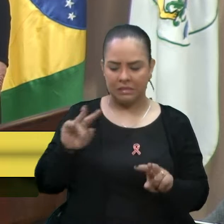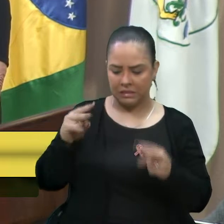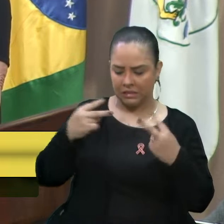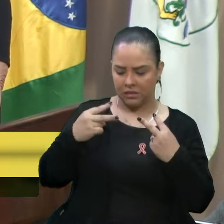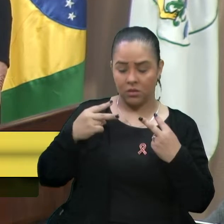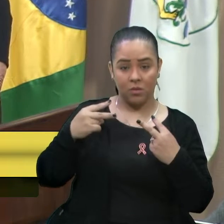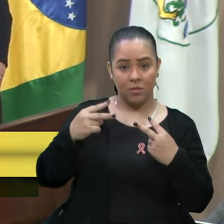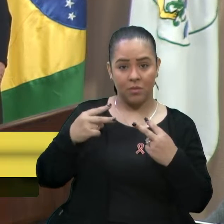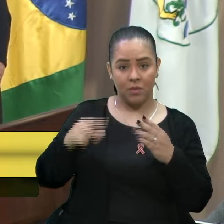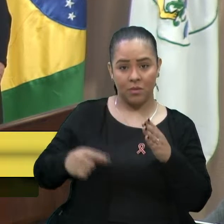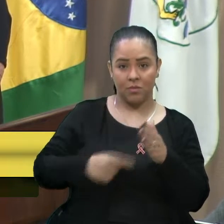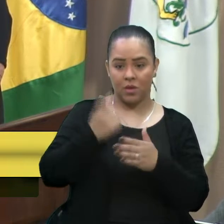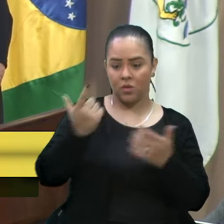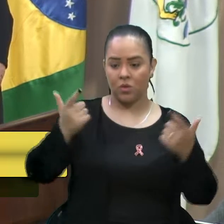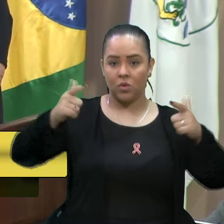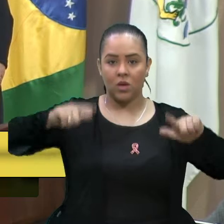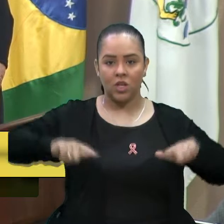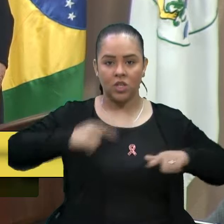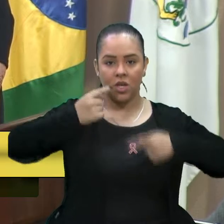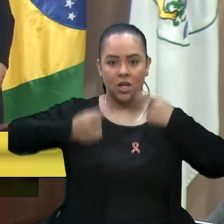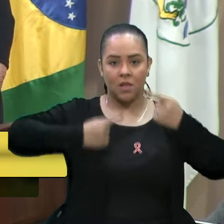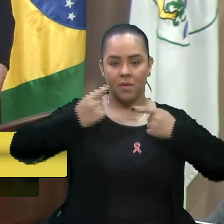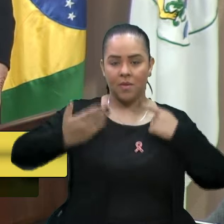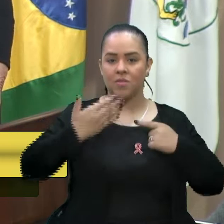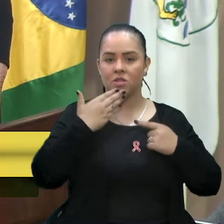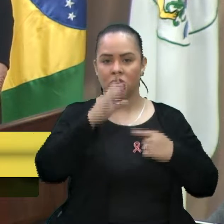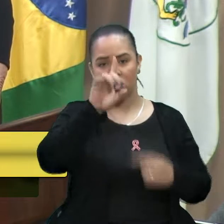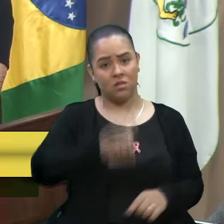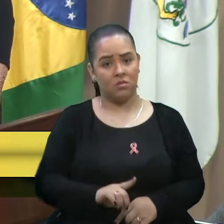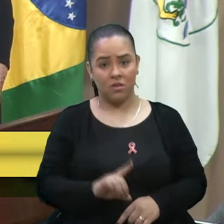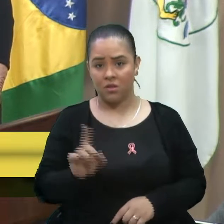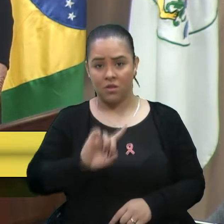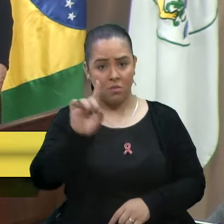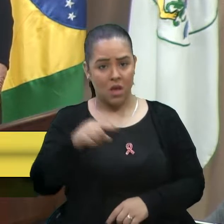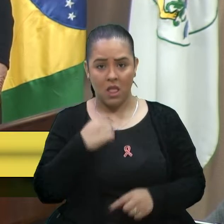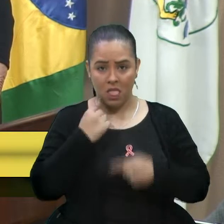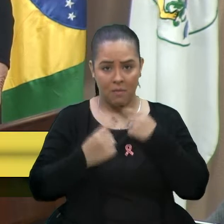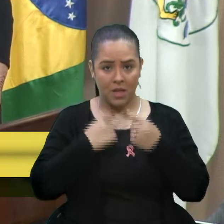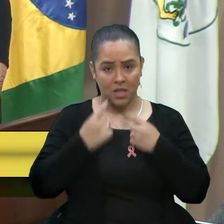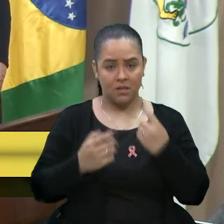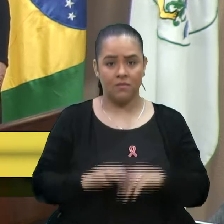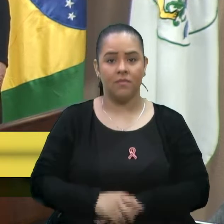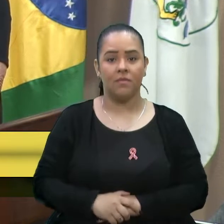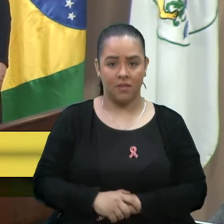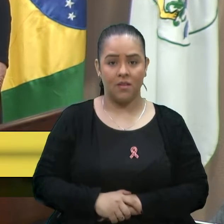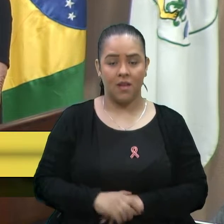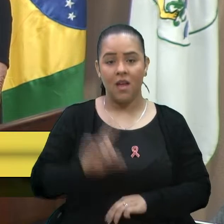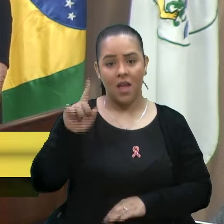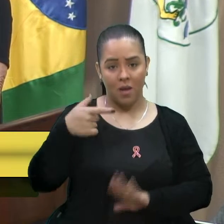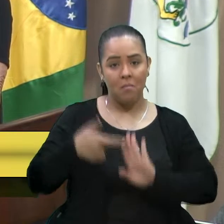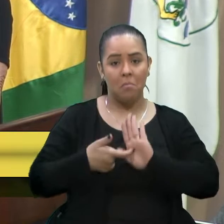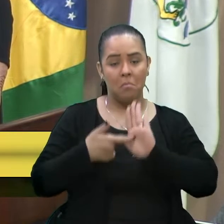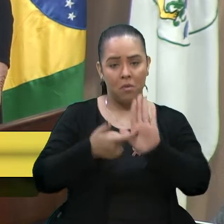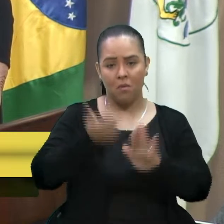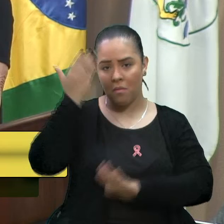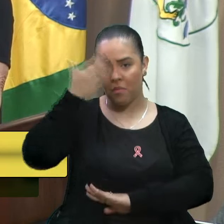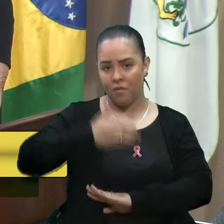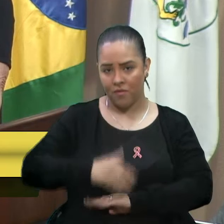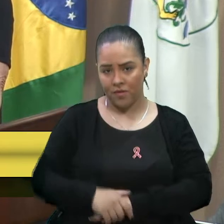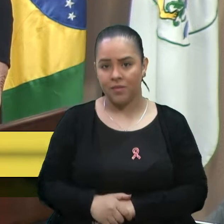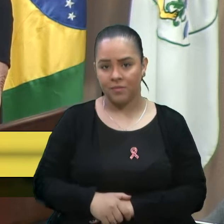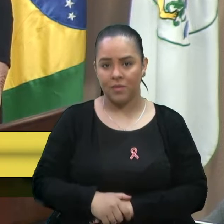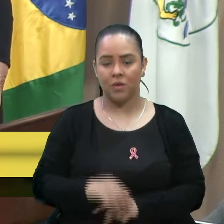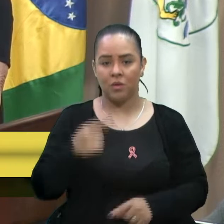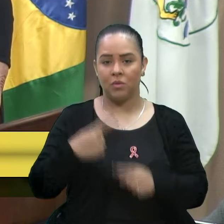de reclamar e de reivindicar os seus direitos. Isso não é uma reclamação, isso é uma constatação de que